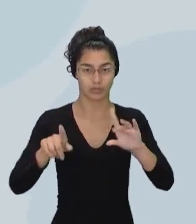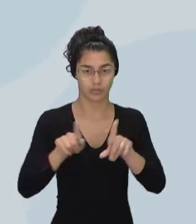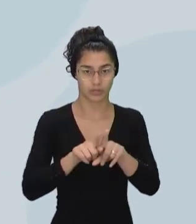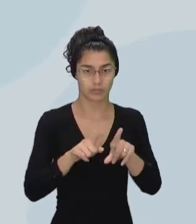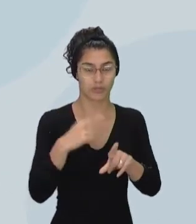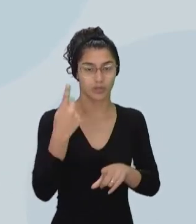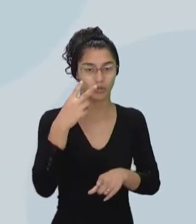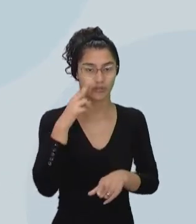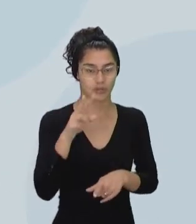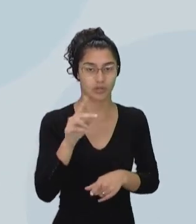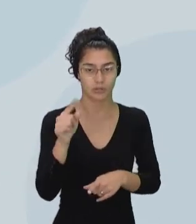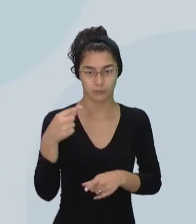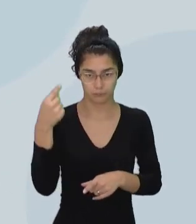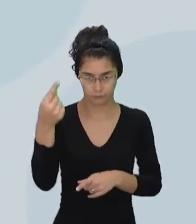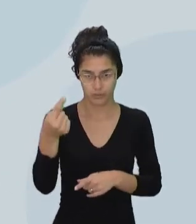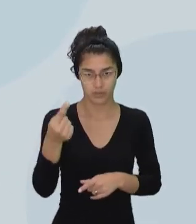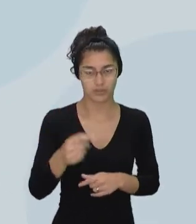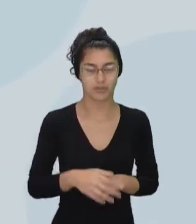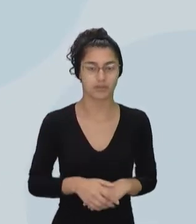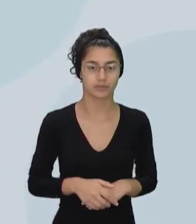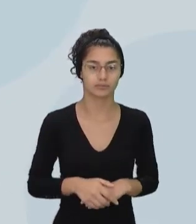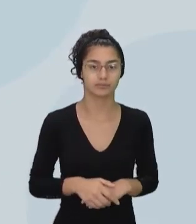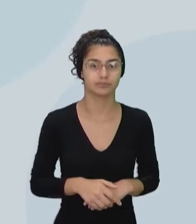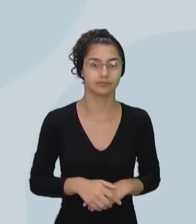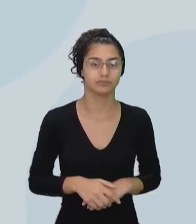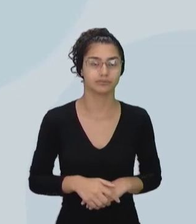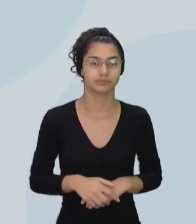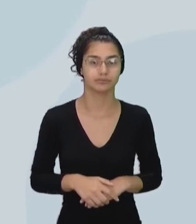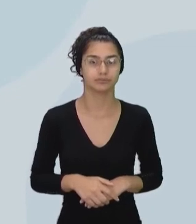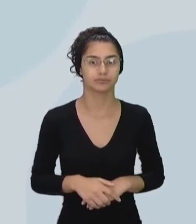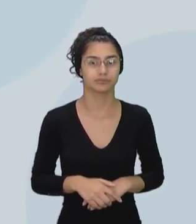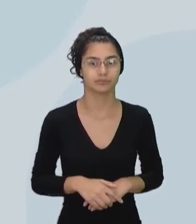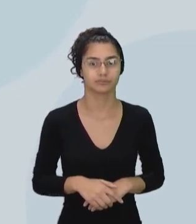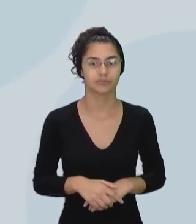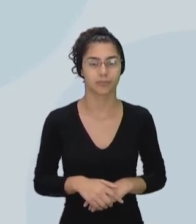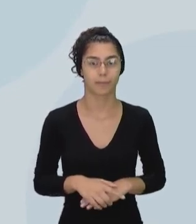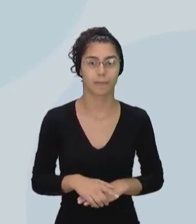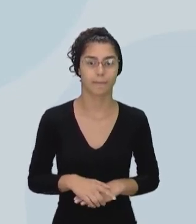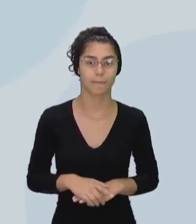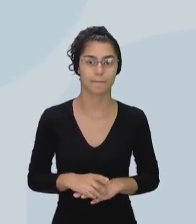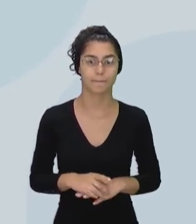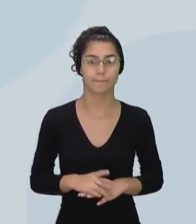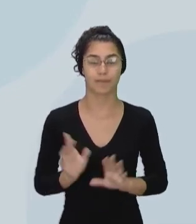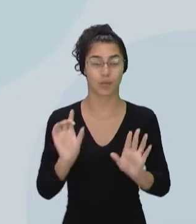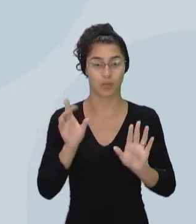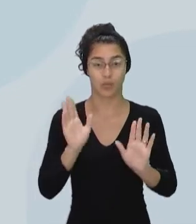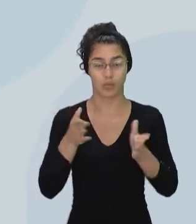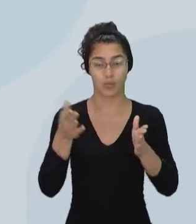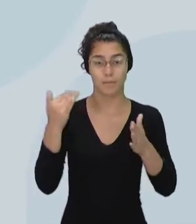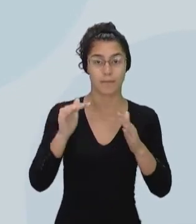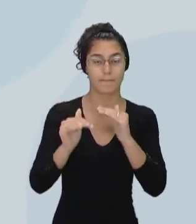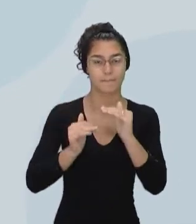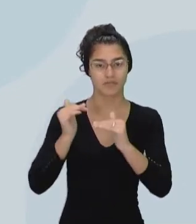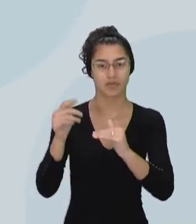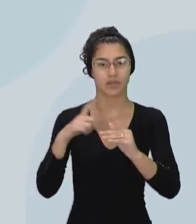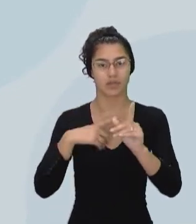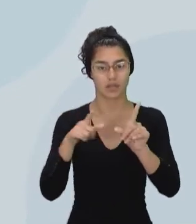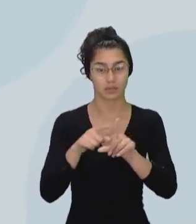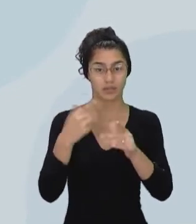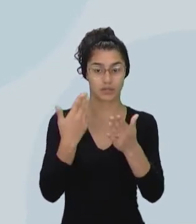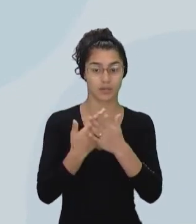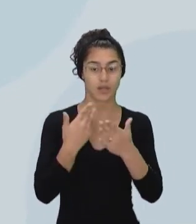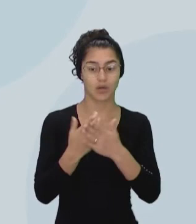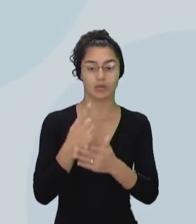Isso a gente vai ver um pouquinho mais para frente nas nossas aulas, né? Não será hoje, mas um pouquinho mais para frente aí nas